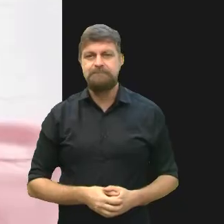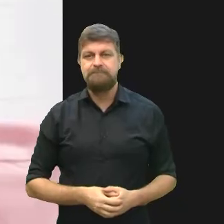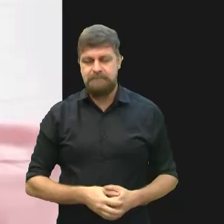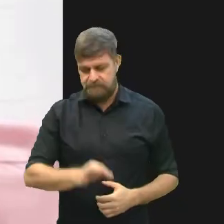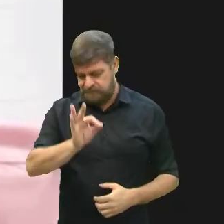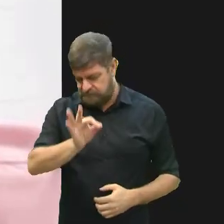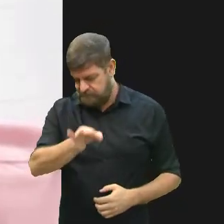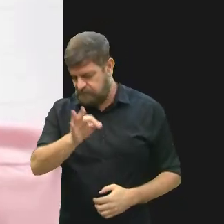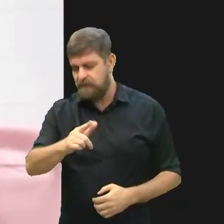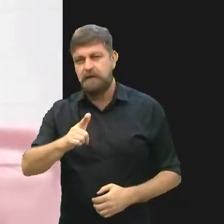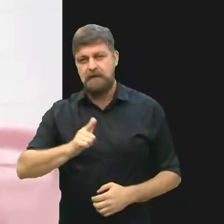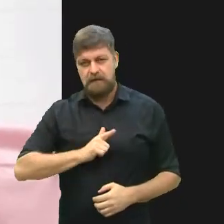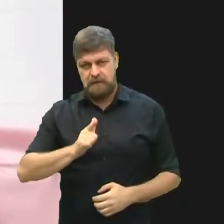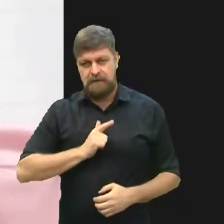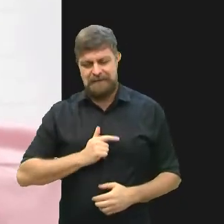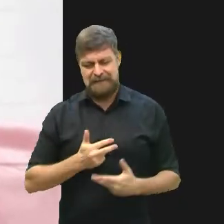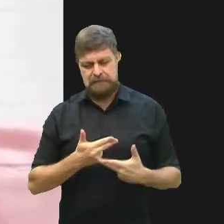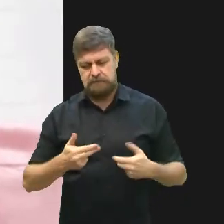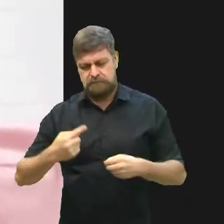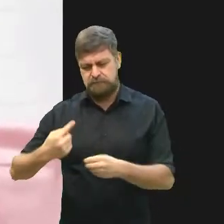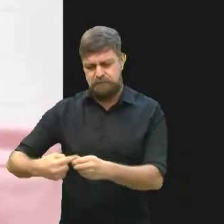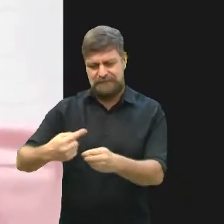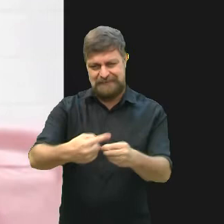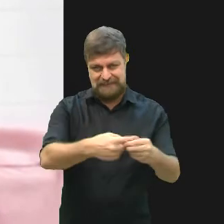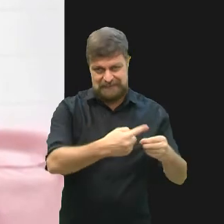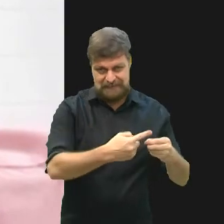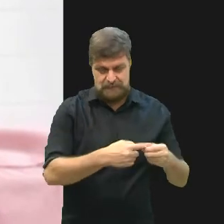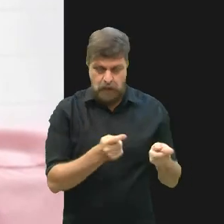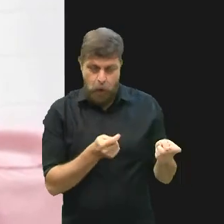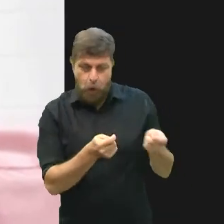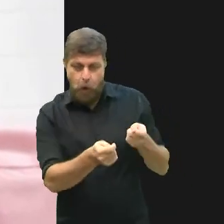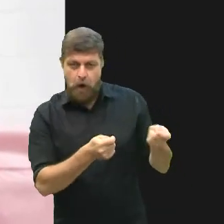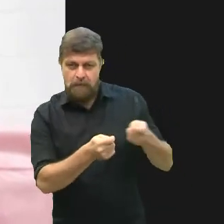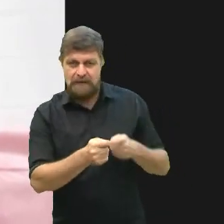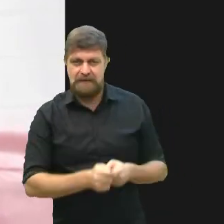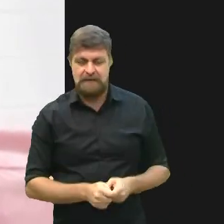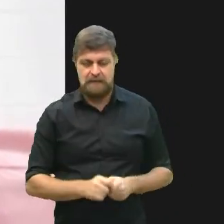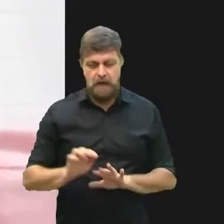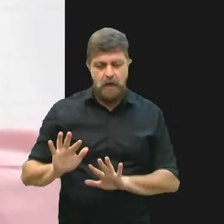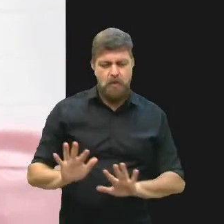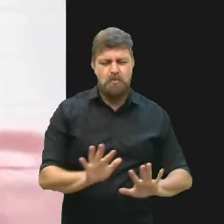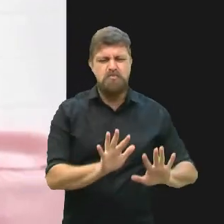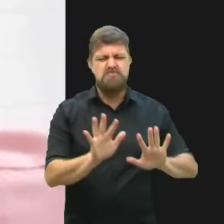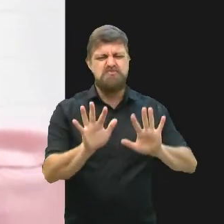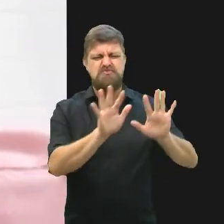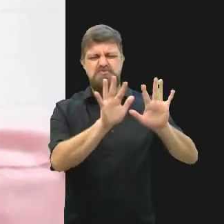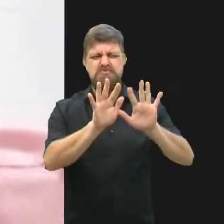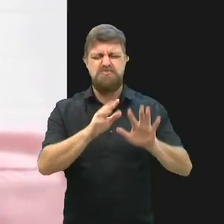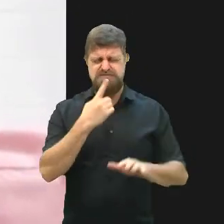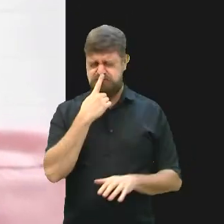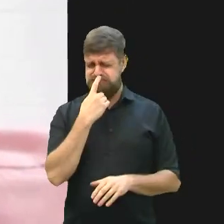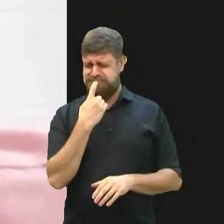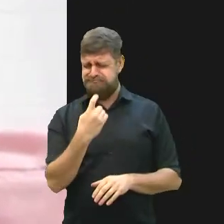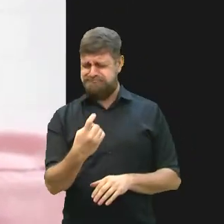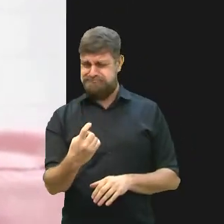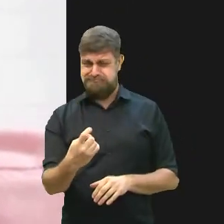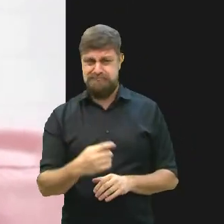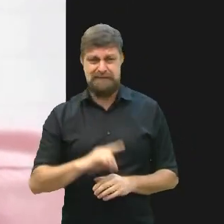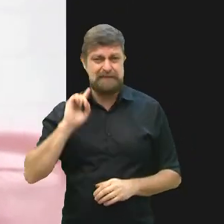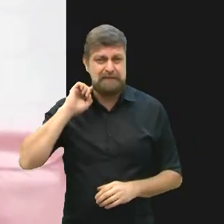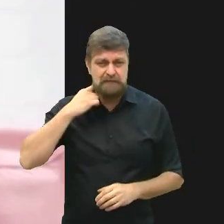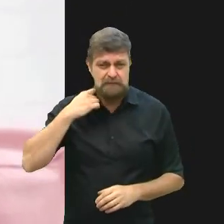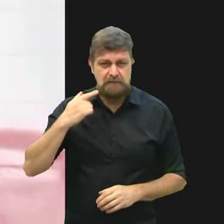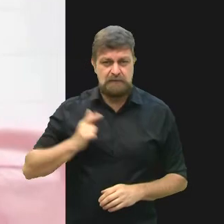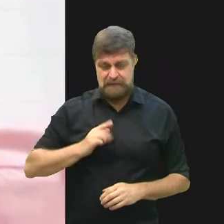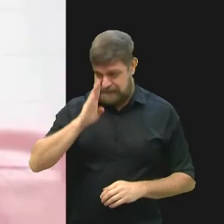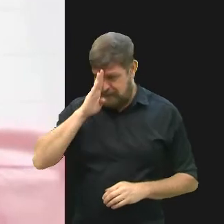dúvida, a gente tem muitas cidades que monitoraram, por exemplo, a poluição do ar nesse período de pandemia, principalmente